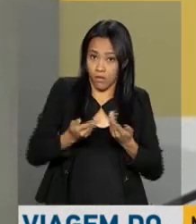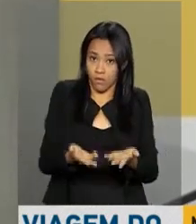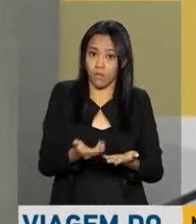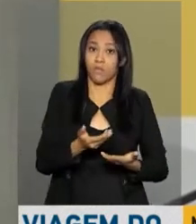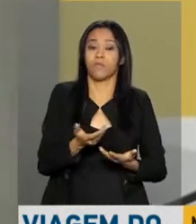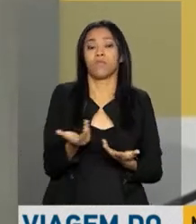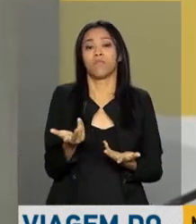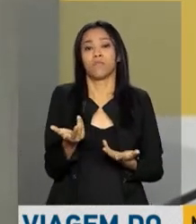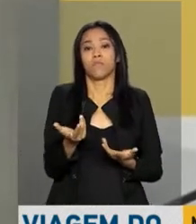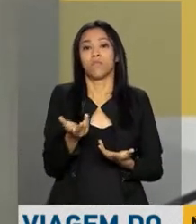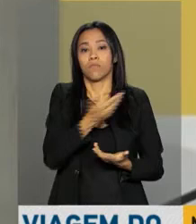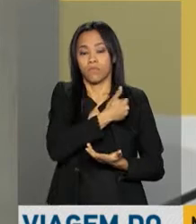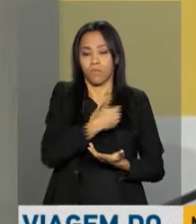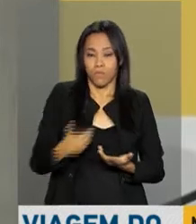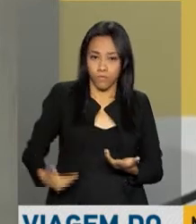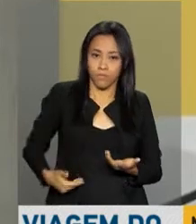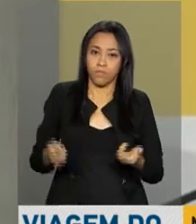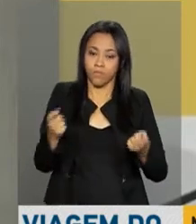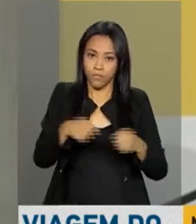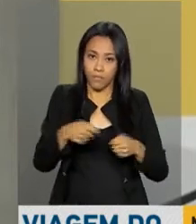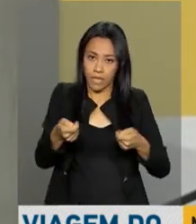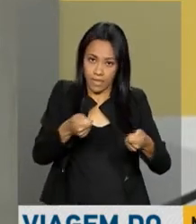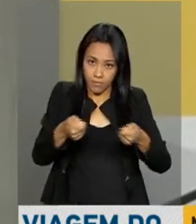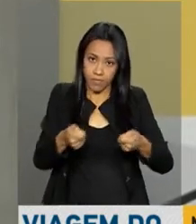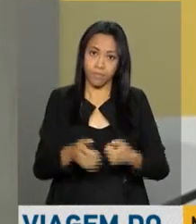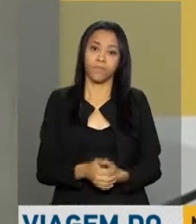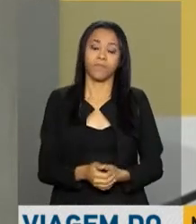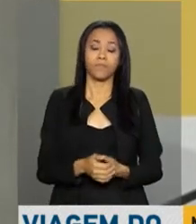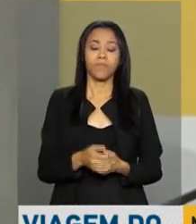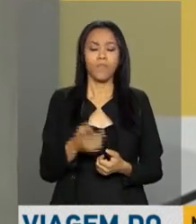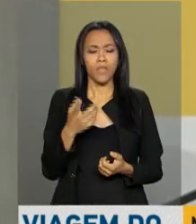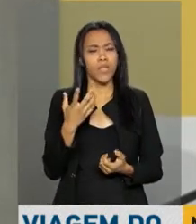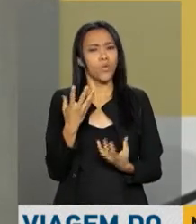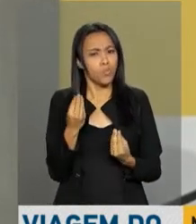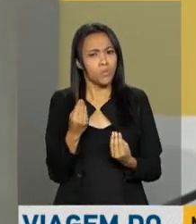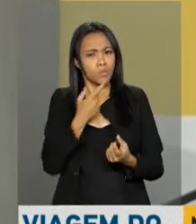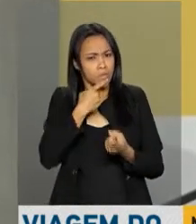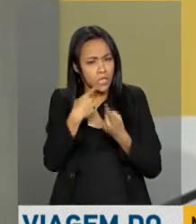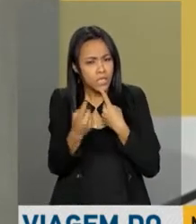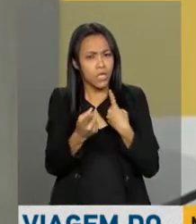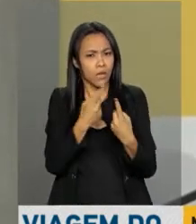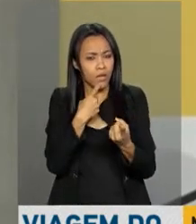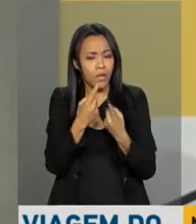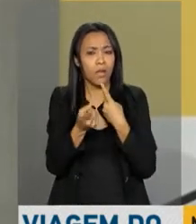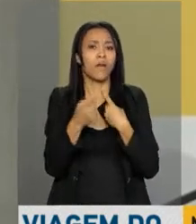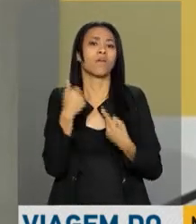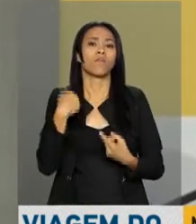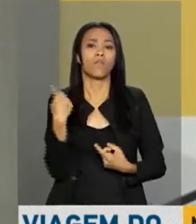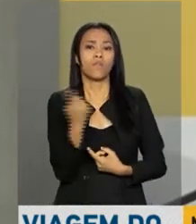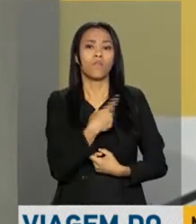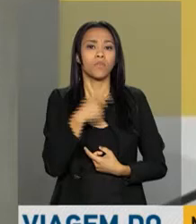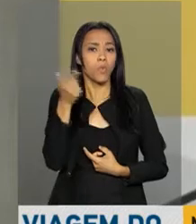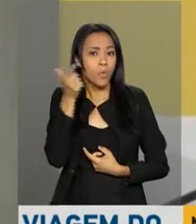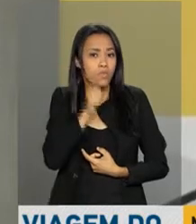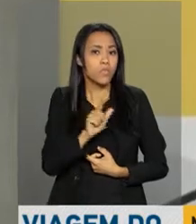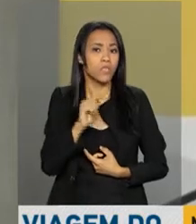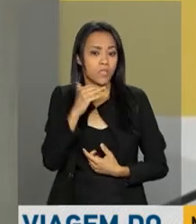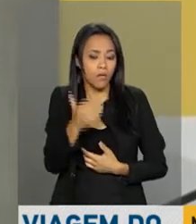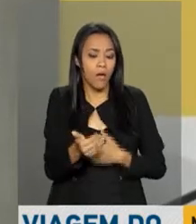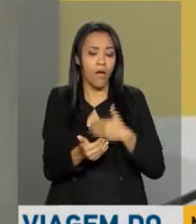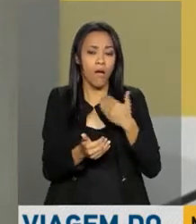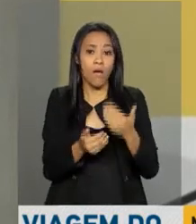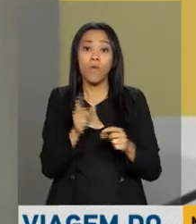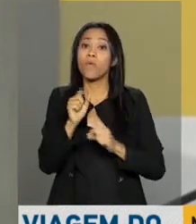também com este diálogo nós com muito diálogo aliás nós estamos avançando na reforma da